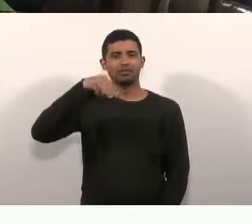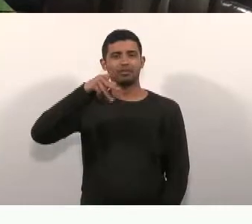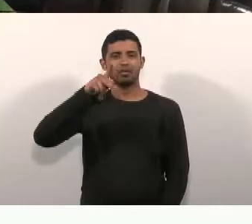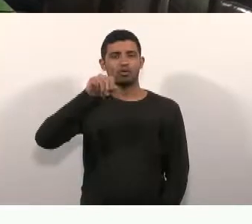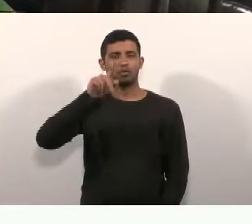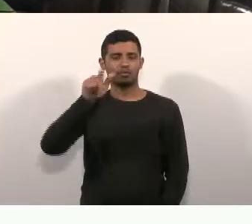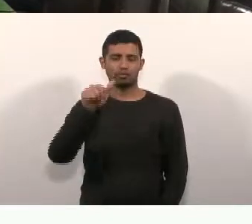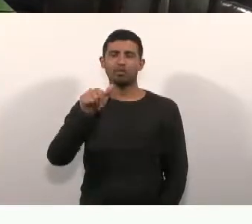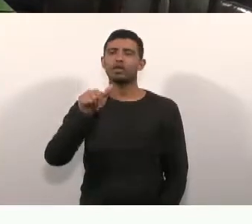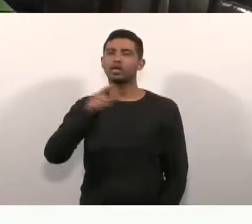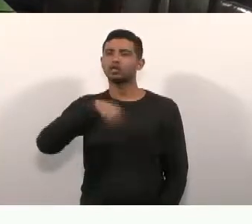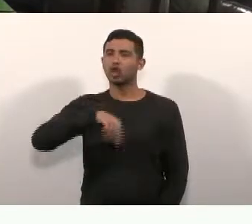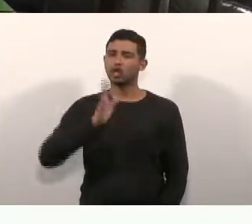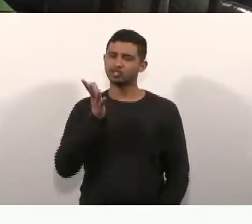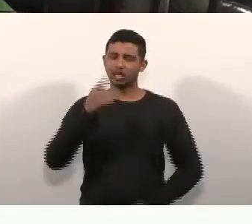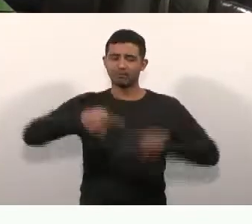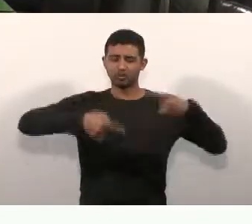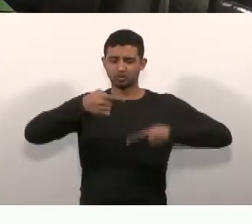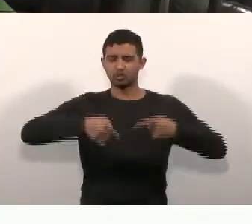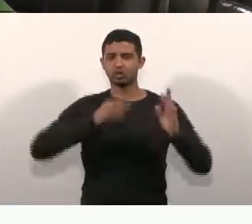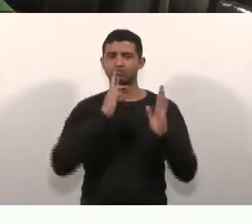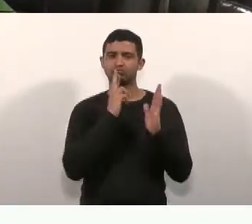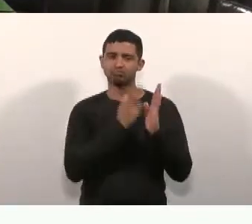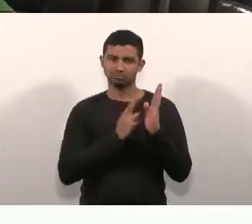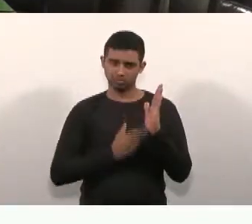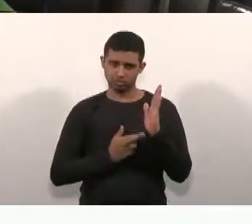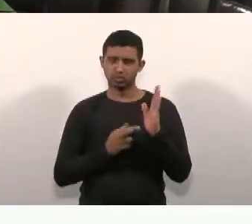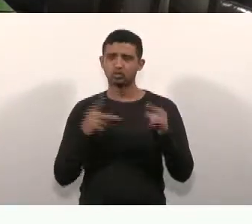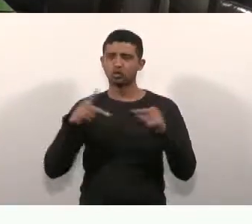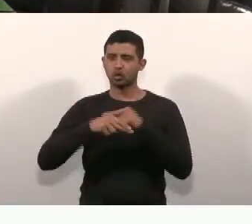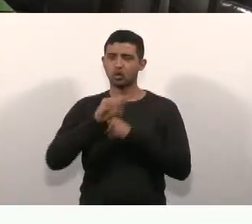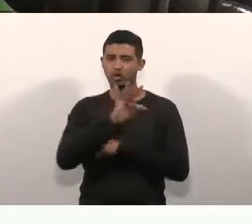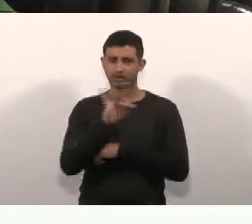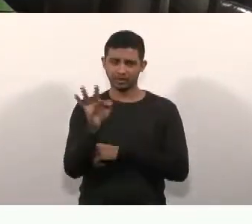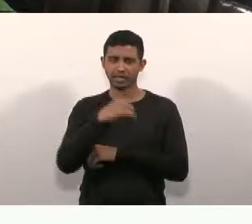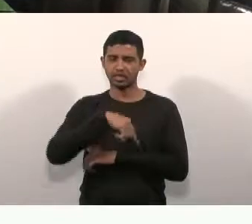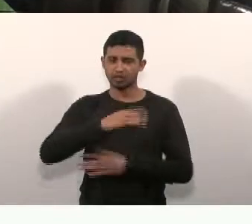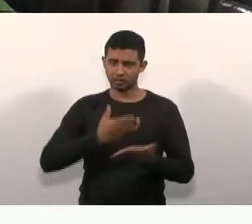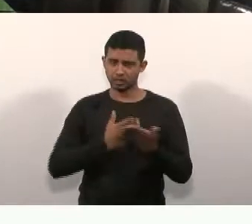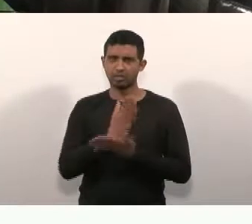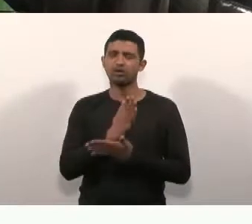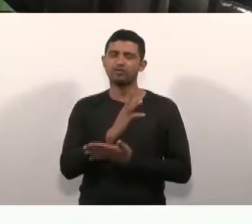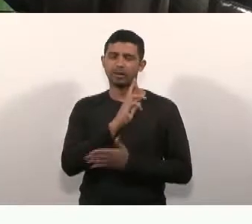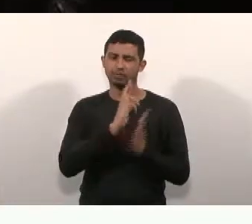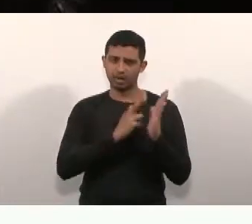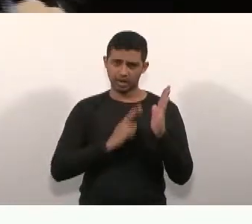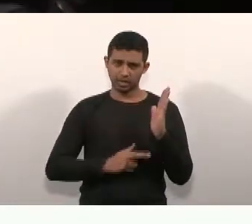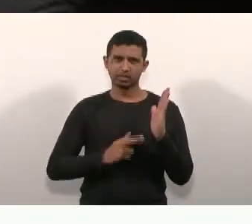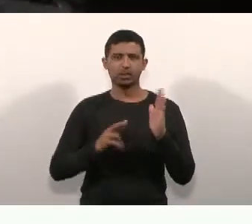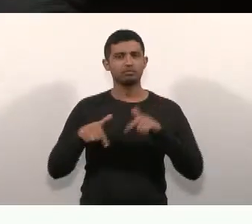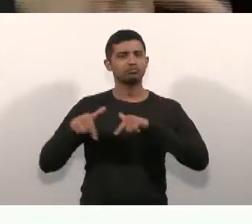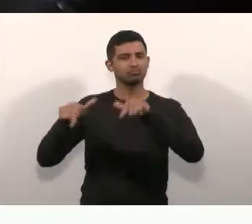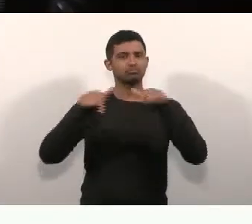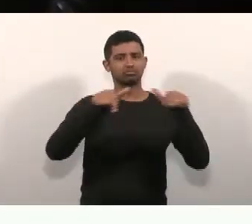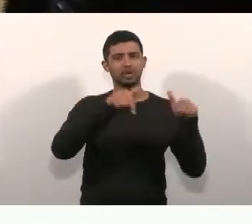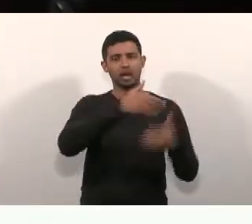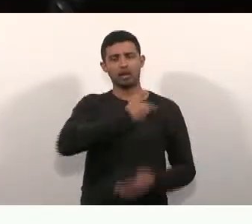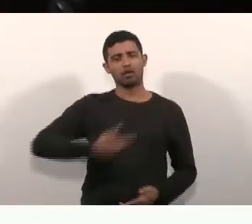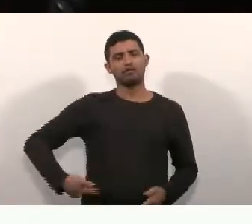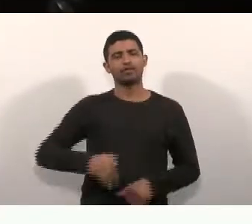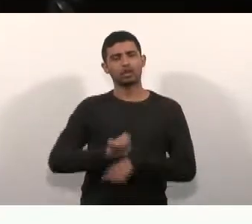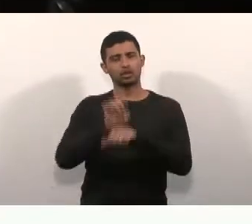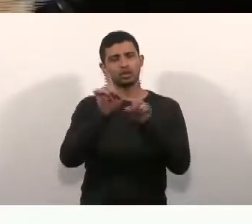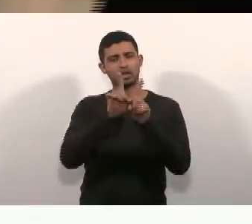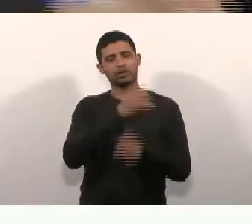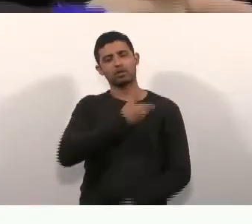discutiu, Thiago, tanto o relatório do Jornada do Corte Federal, aprovamos esse relatório que será entregue aos governos estadual e federal, e agora